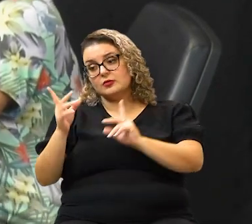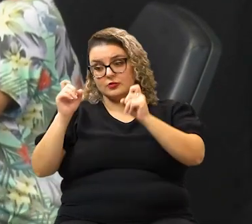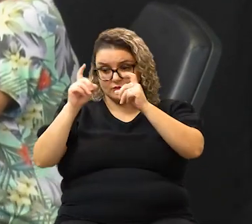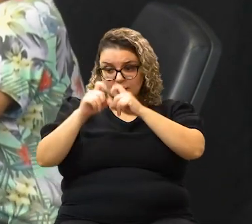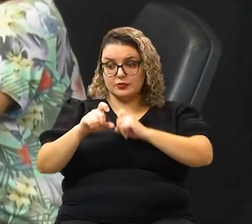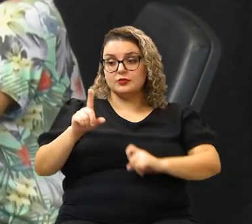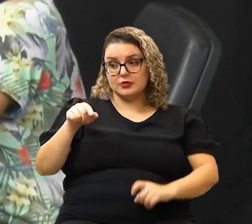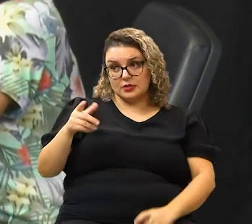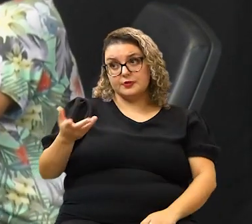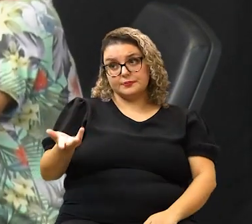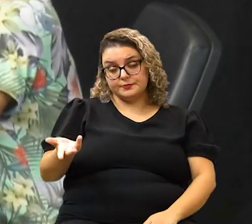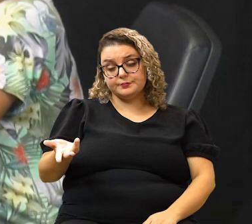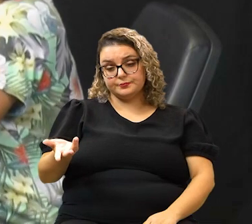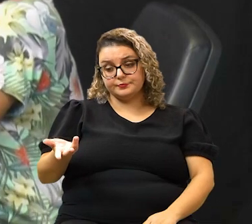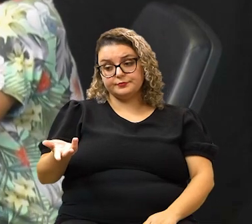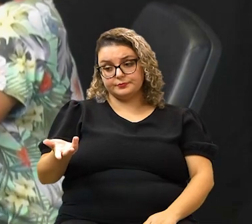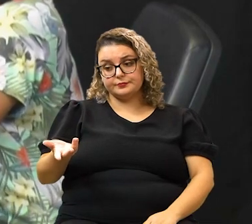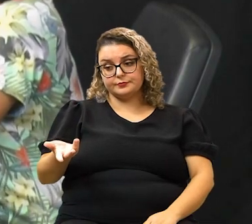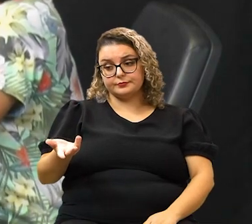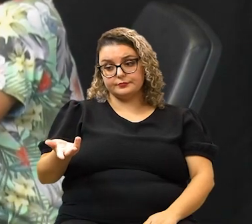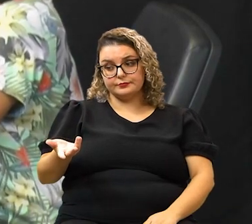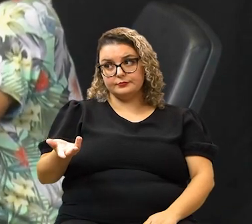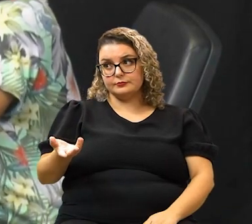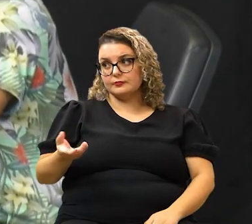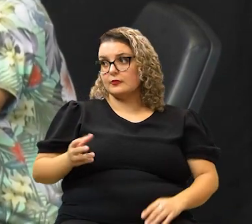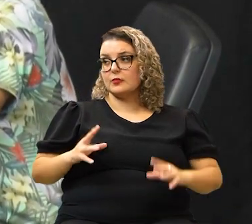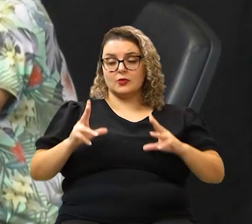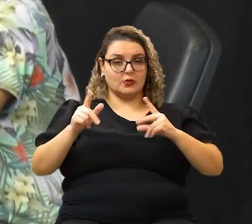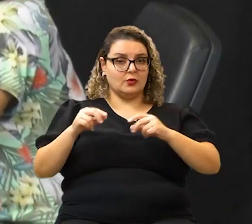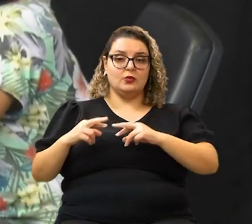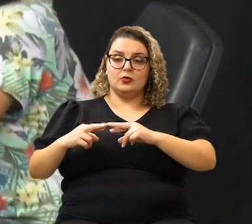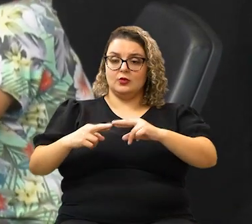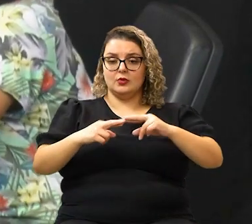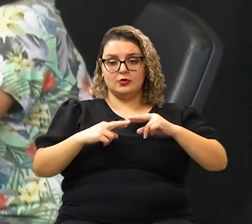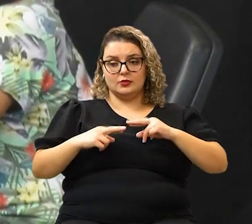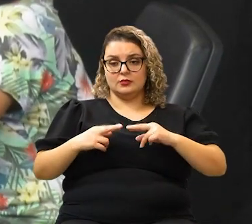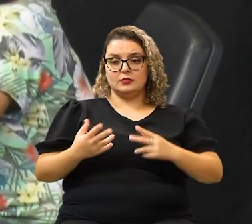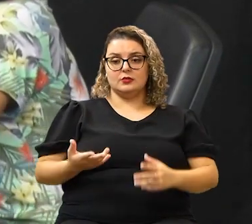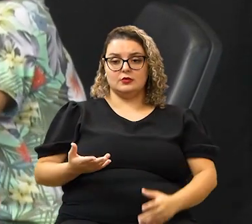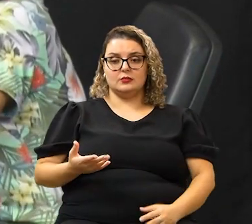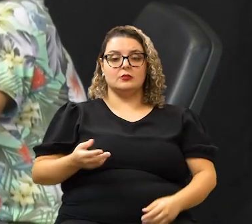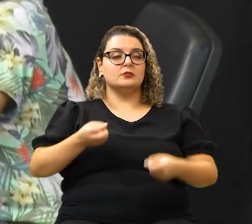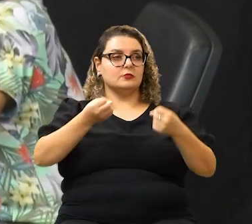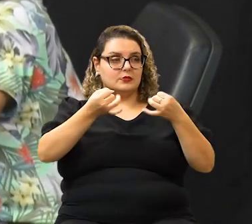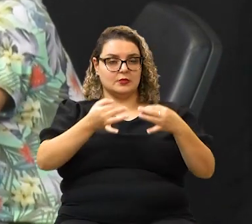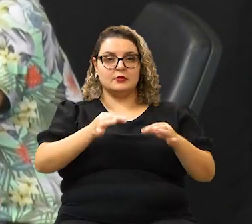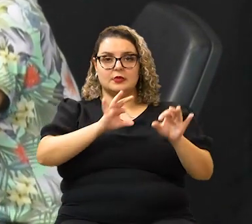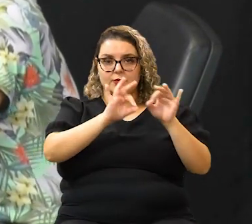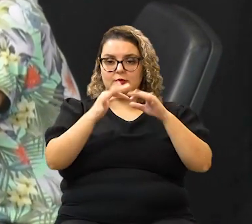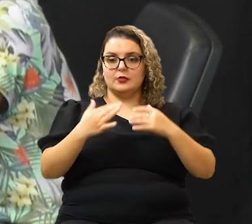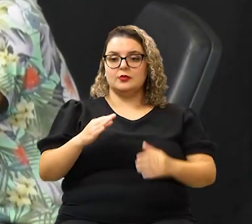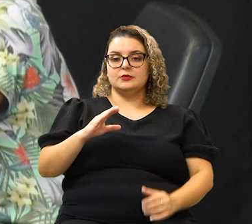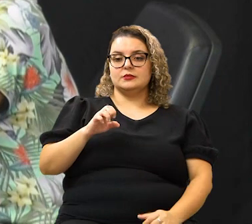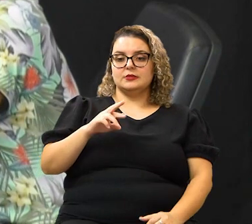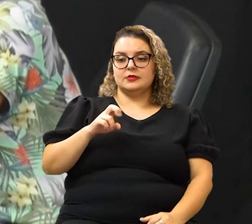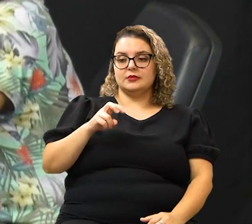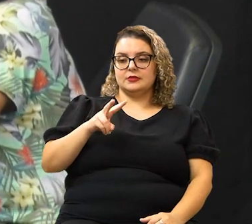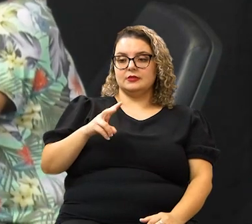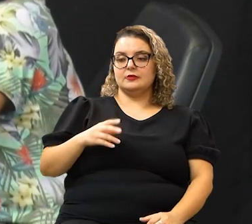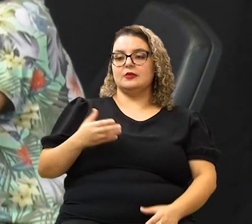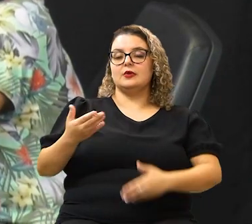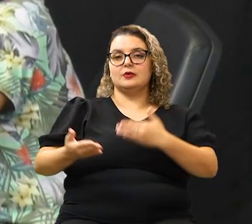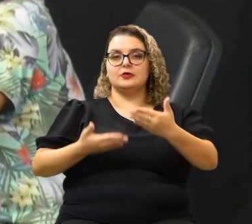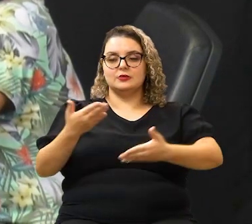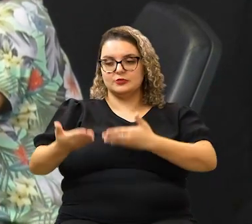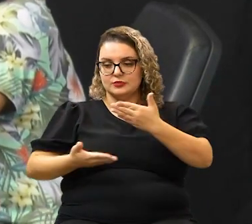toda a rede que não tem. Vamos só explicar para quem está assistindo o que é o SERAV, né? O SERAV é o Serviço de Reeducação do Autor de Violência. Mas não é